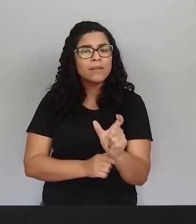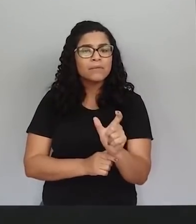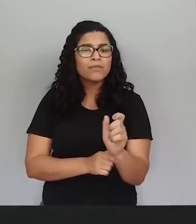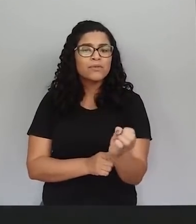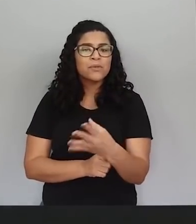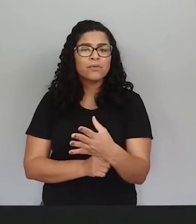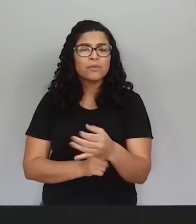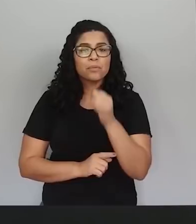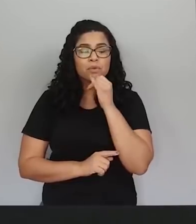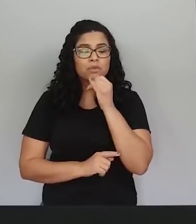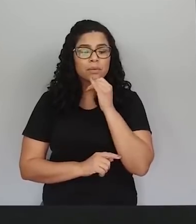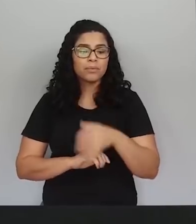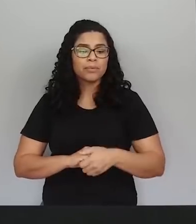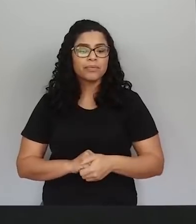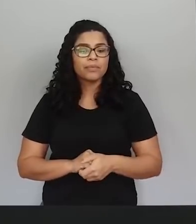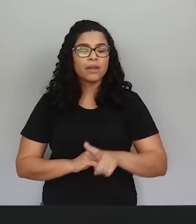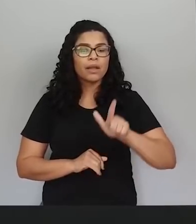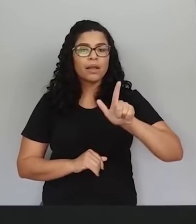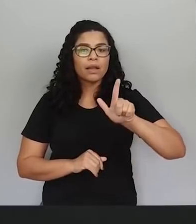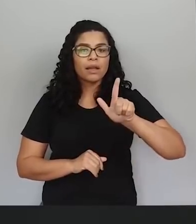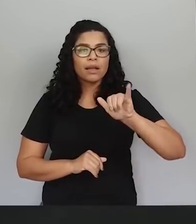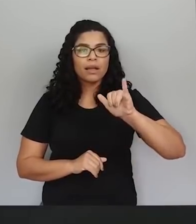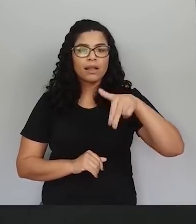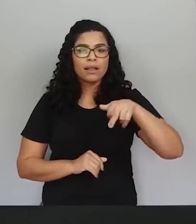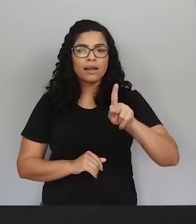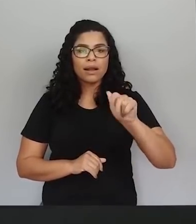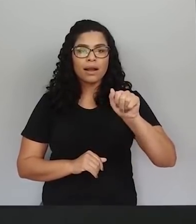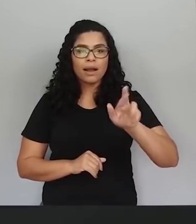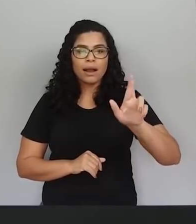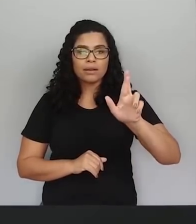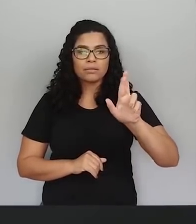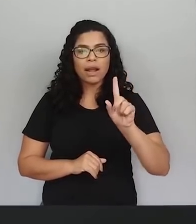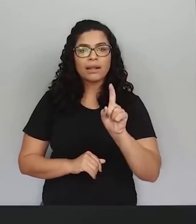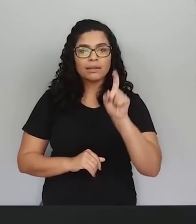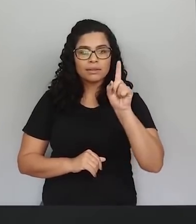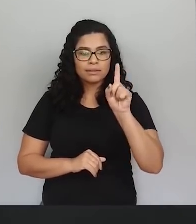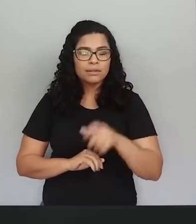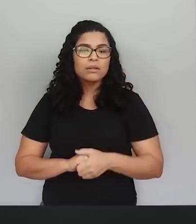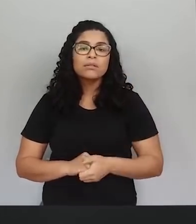Cultura Portuguesa. Fiquem atentos e aproveitem!